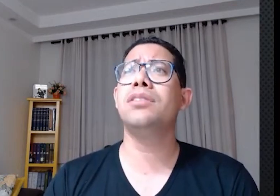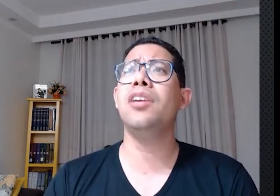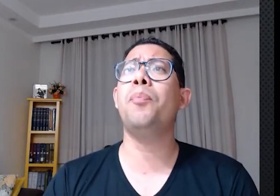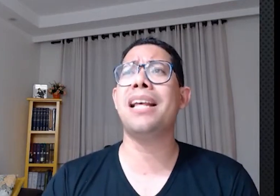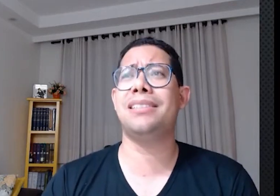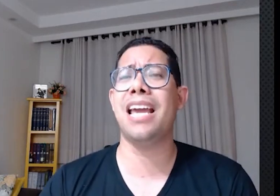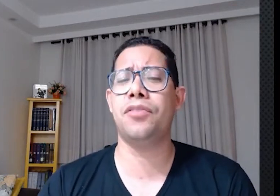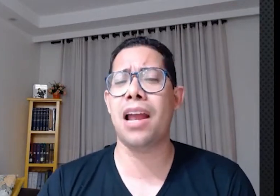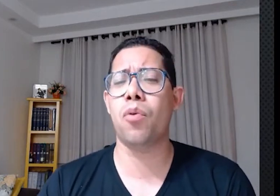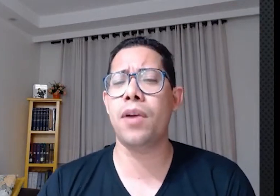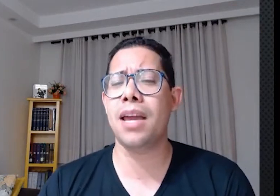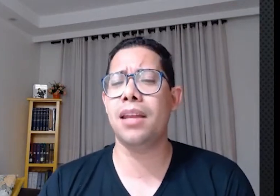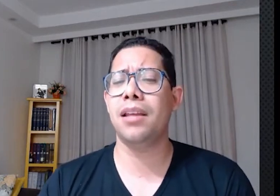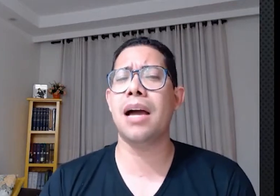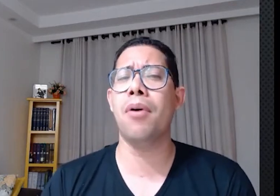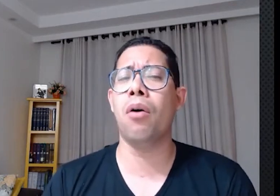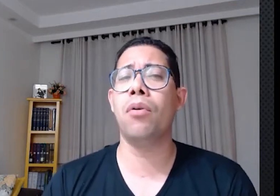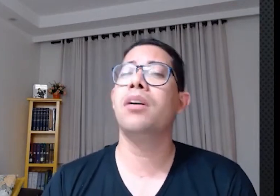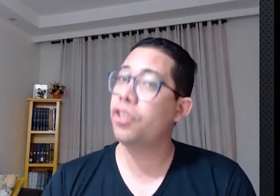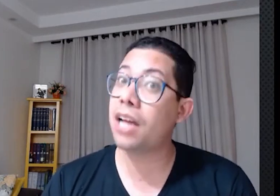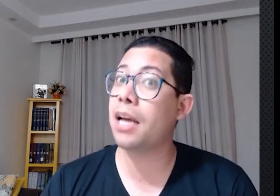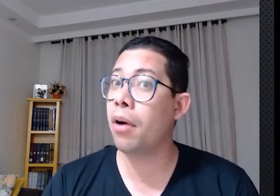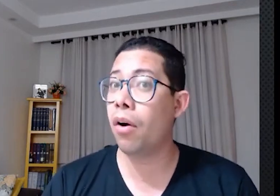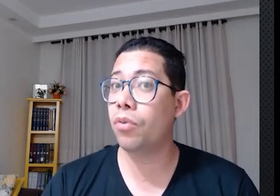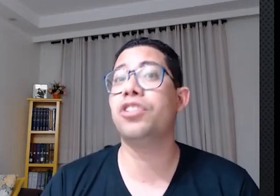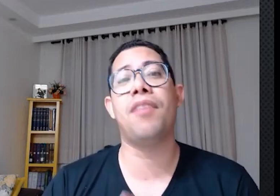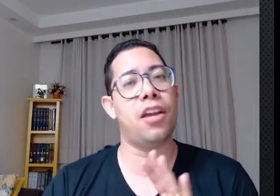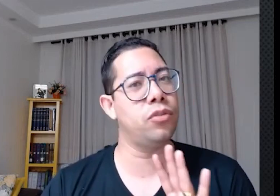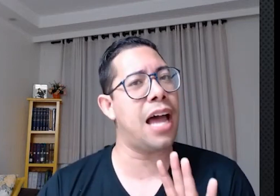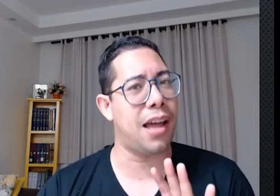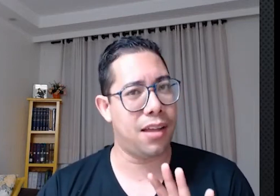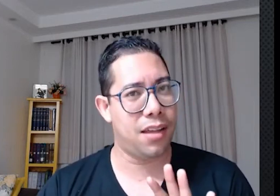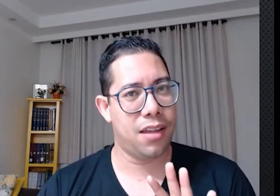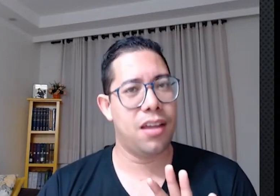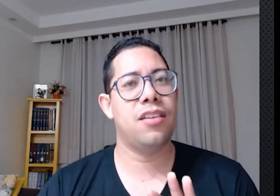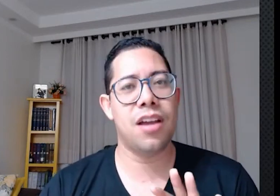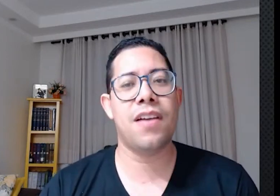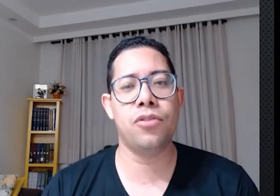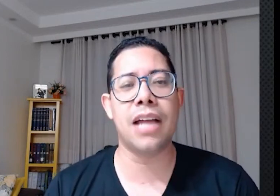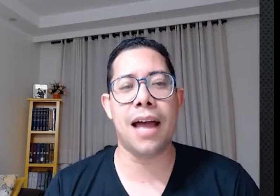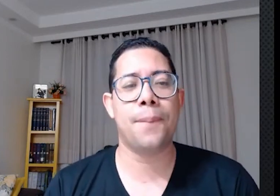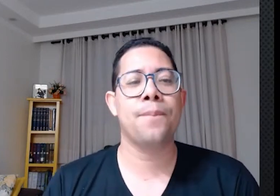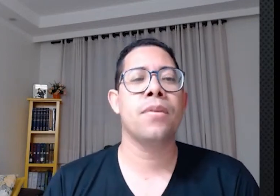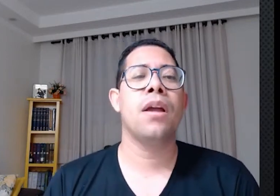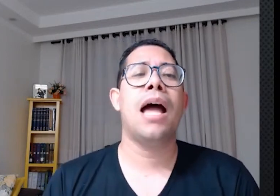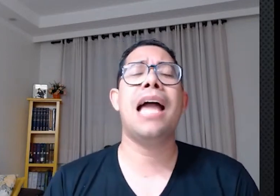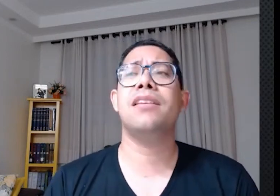vou 5 para 7 falar com ele? Tá bom? Já tá bom. Já vai ajudar. Já vai